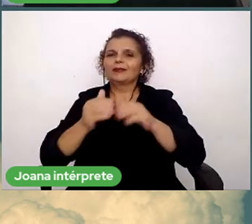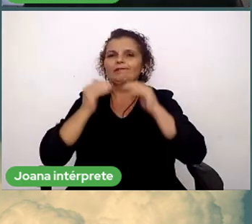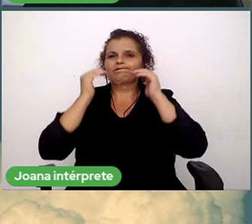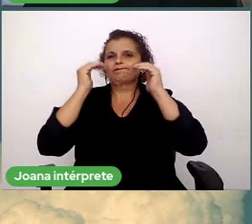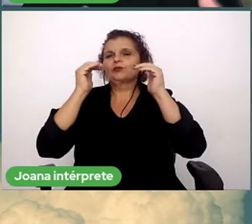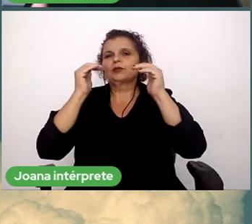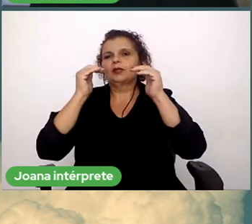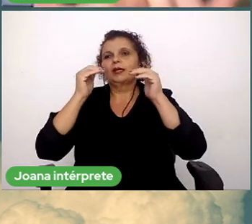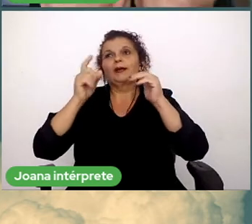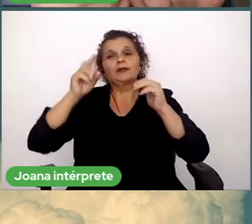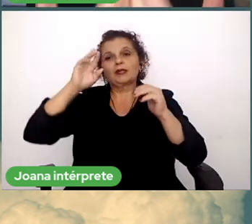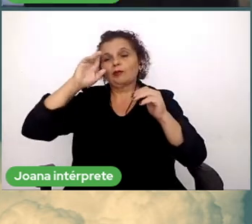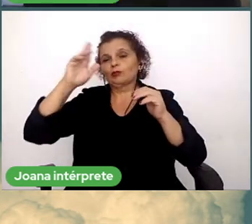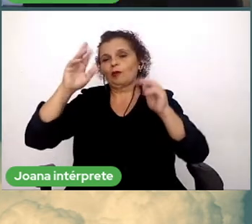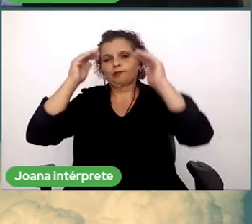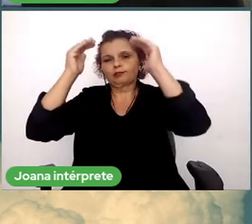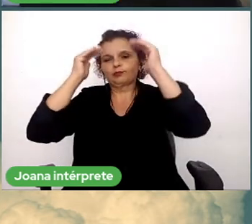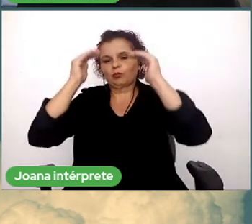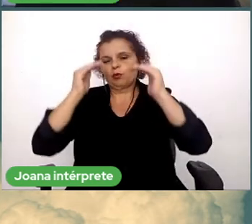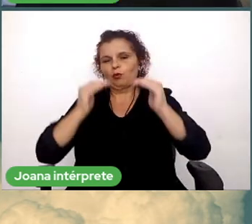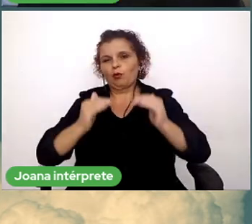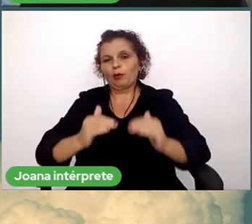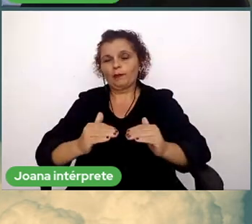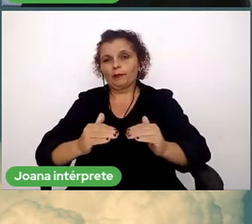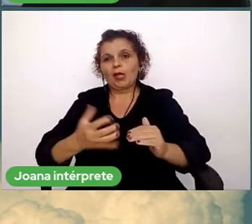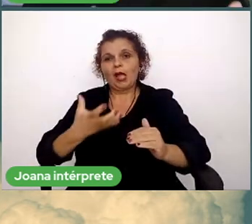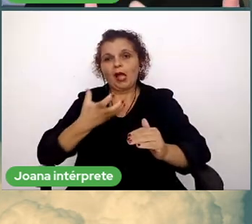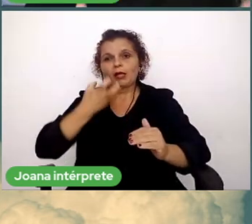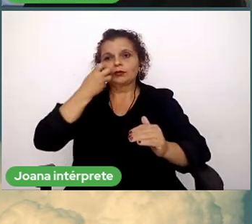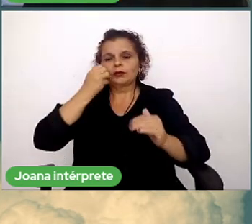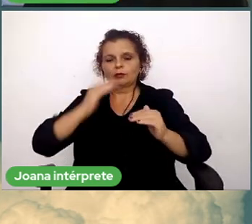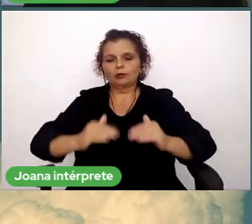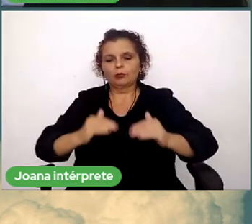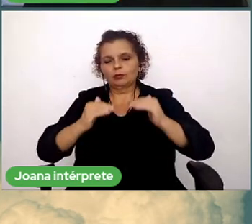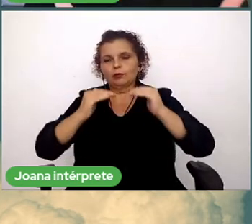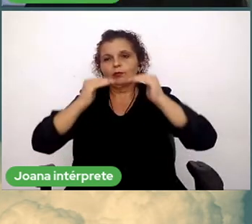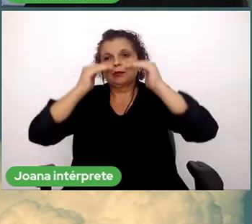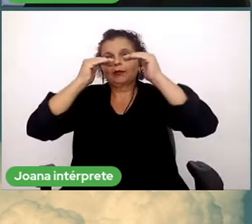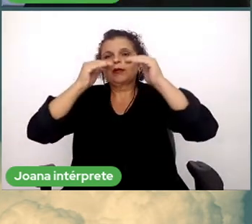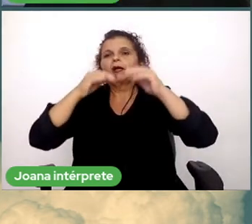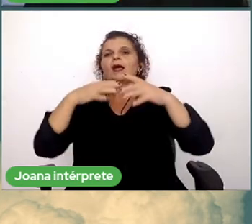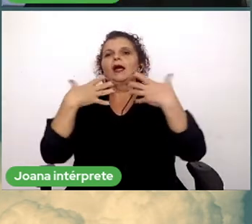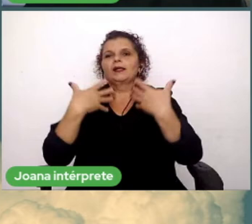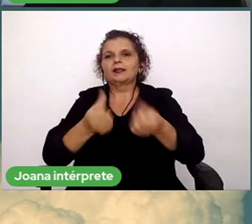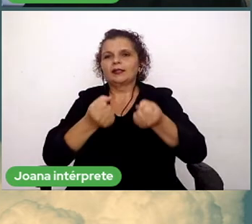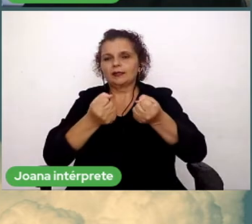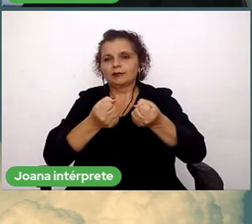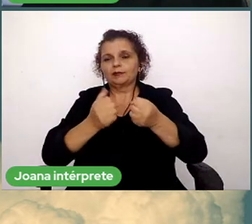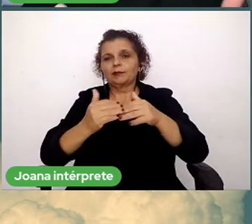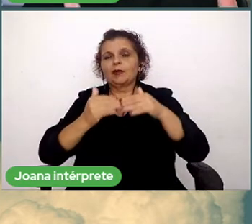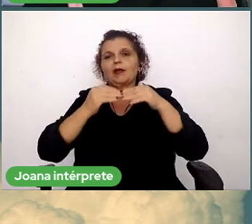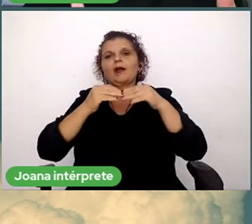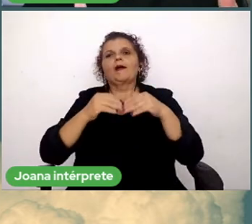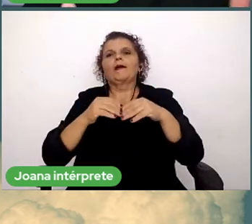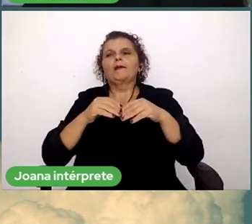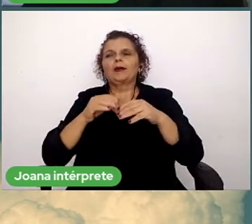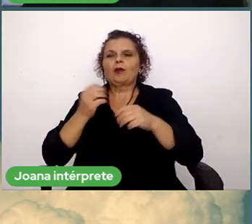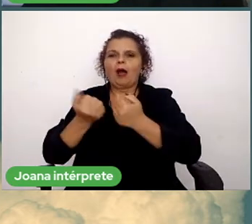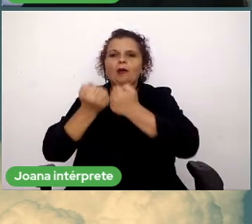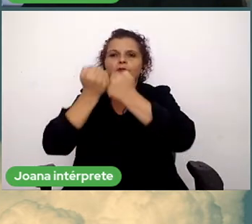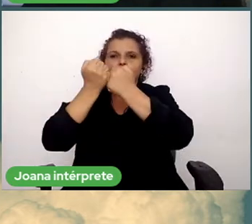cima. A adoção, ela vem de baixo para cima. Agora, o patrocínio tem que, assim, tem que haver uma pessoa numa